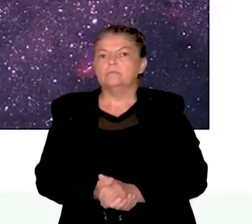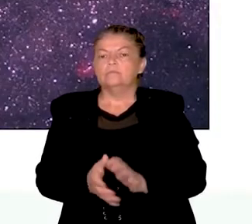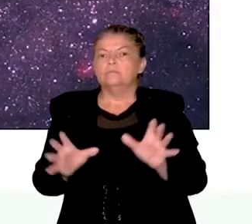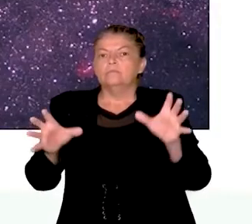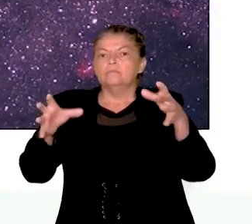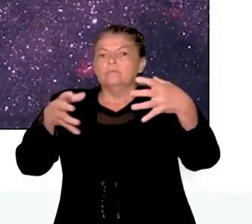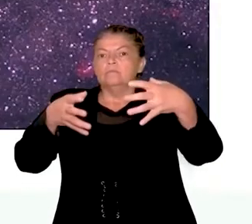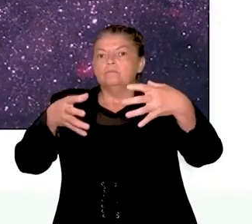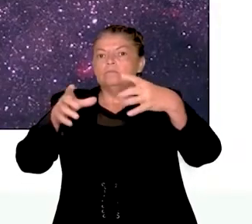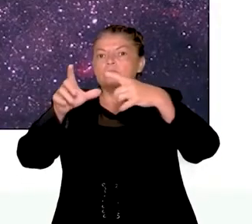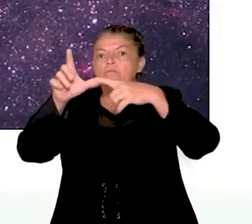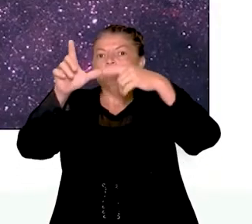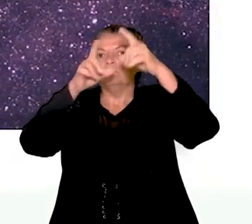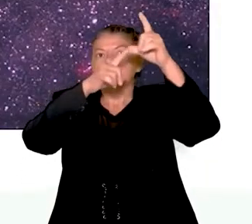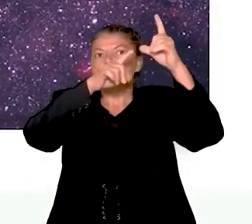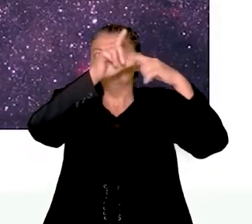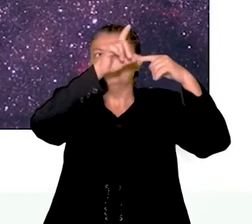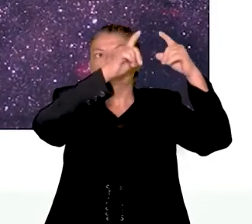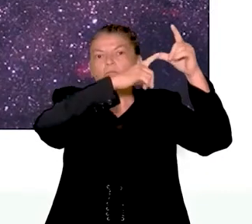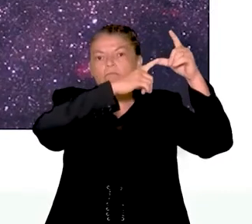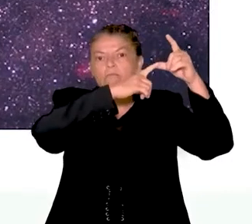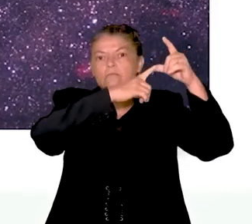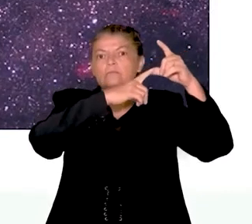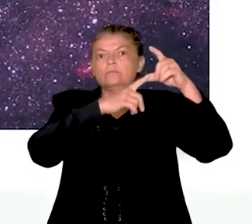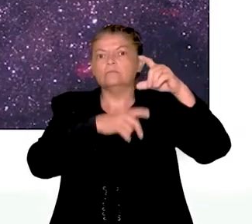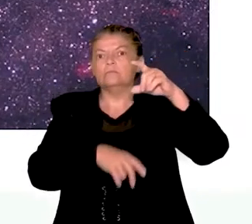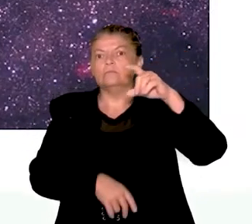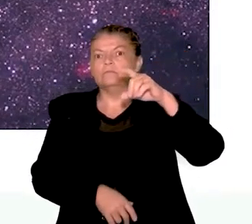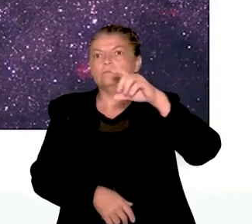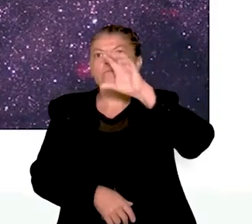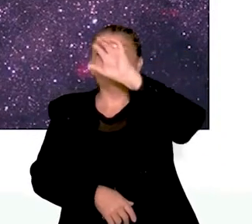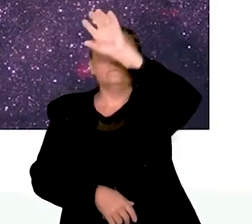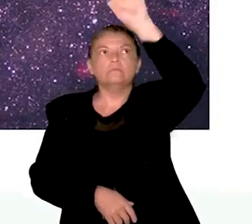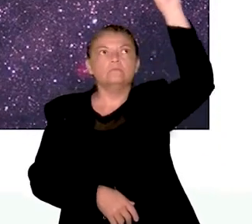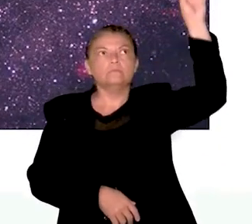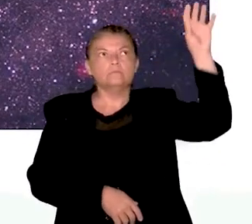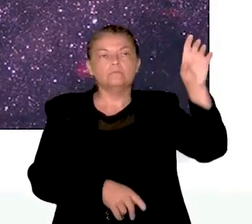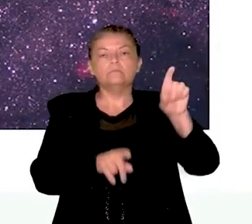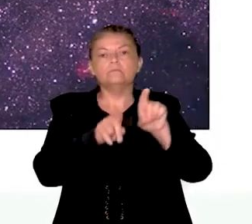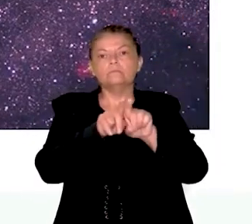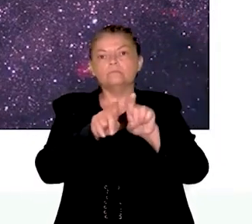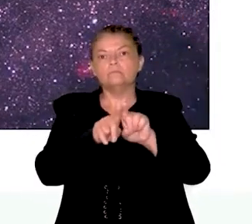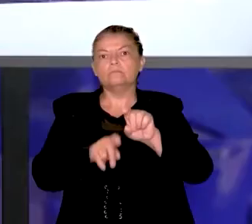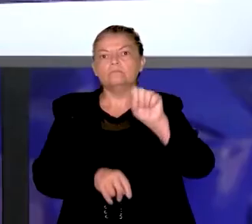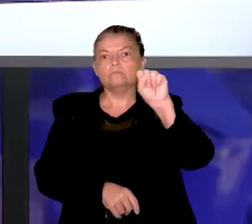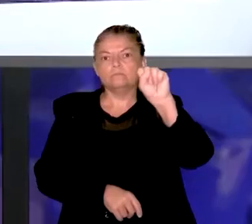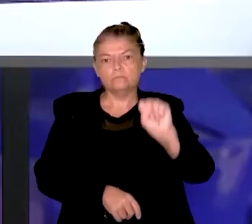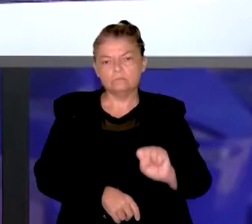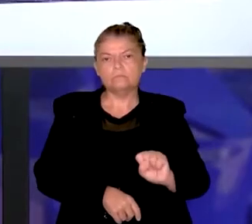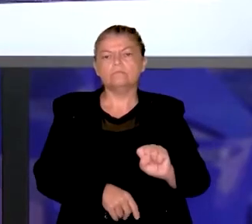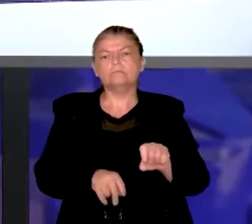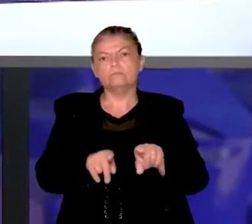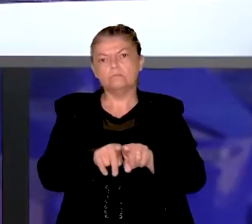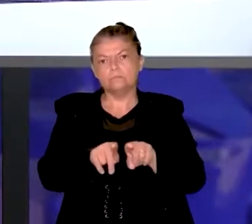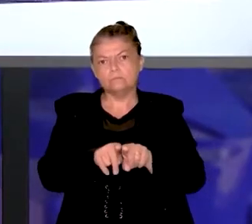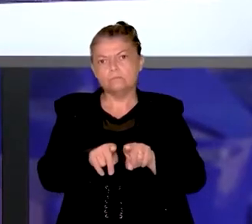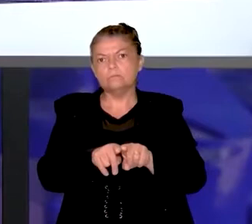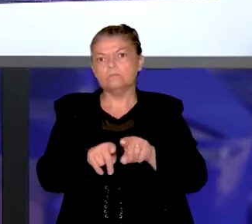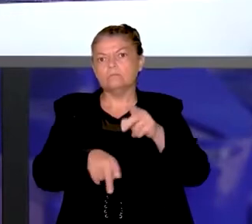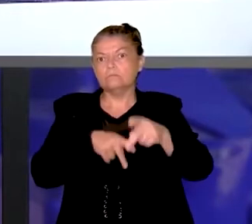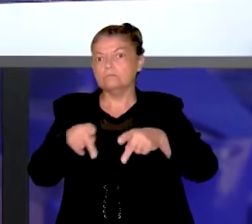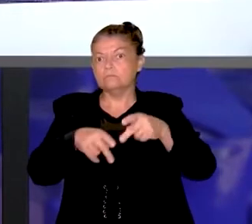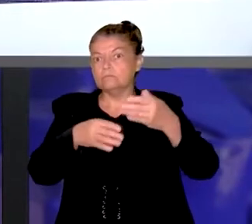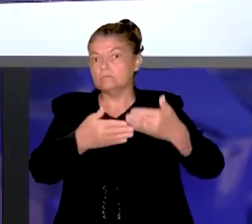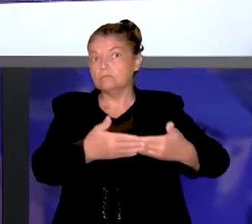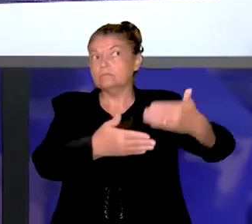Constelações. No hemisfério, também, nos dois hemisférios, hemisfério norte e sul, também tem as constelações que os povos antigos, os